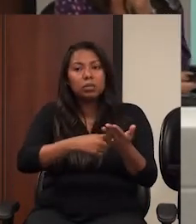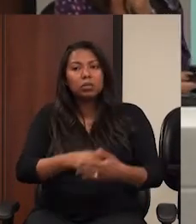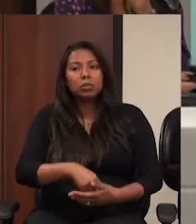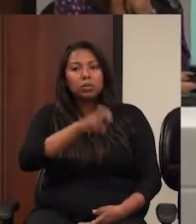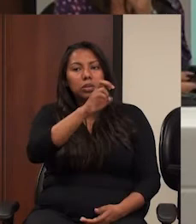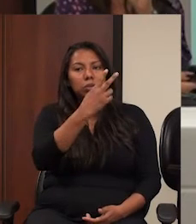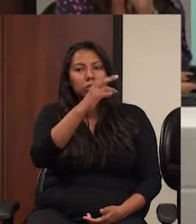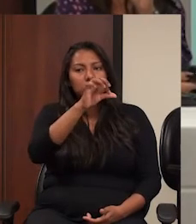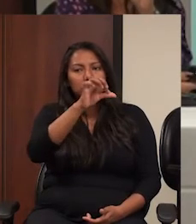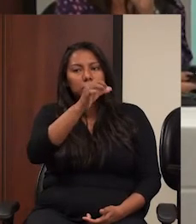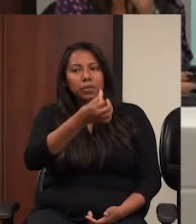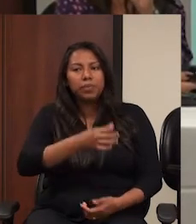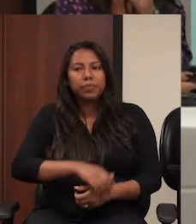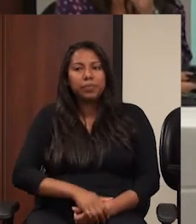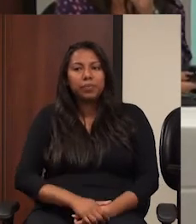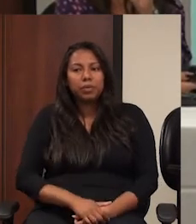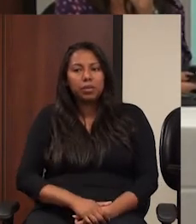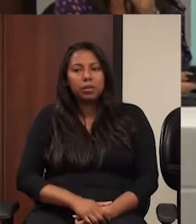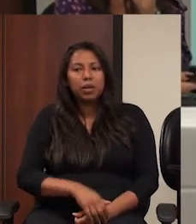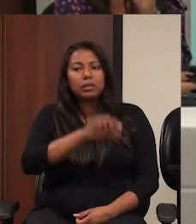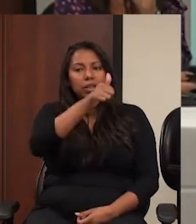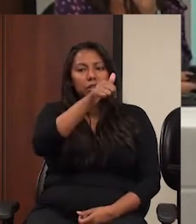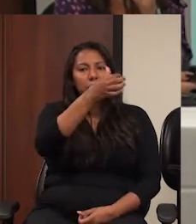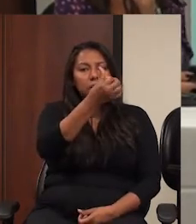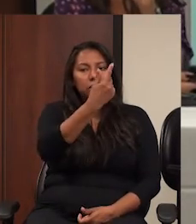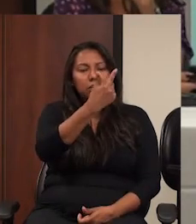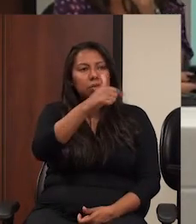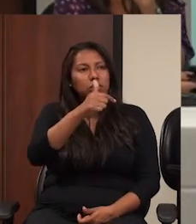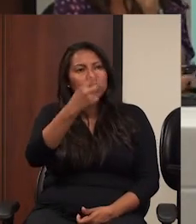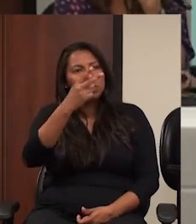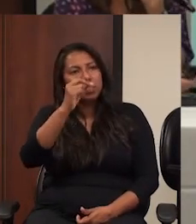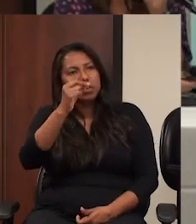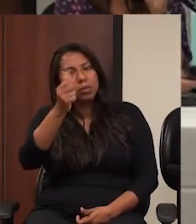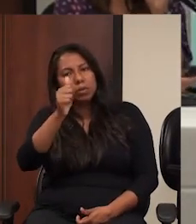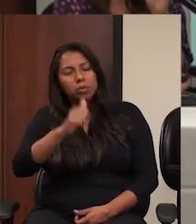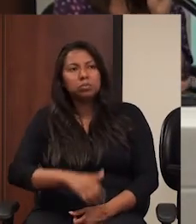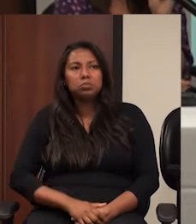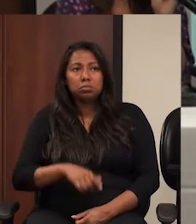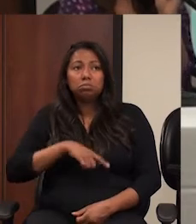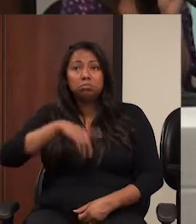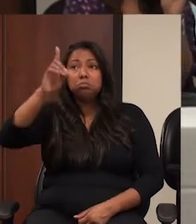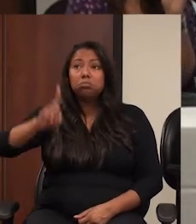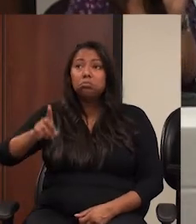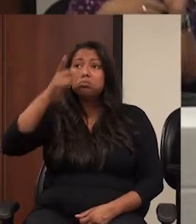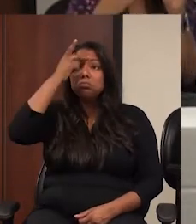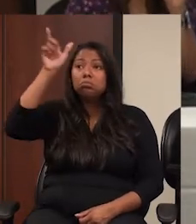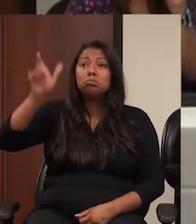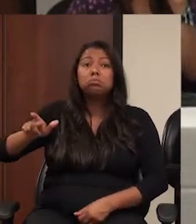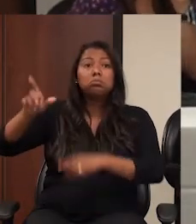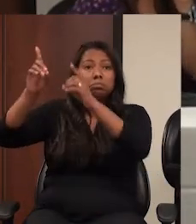2011 instituiu o Plano Nacional dos Direitos da Pessoa com Deficiência. E então nós chegamos